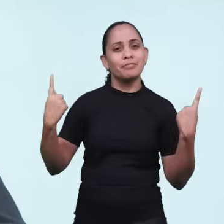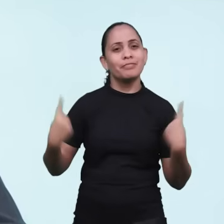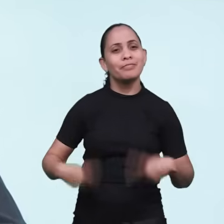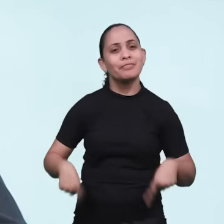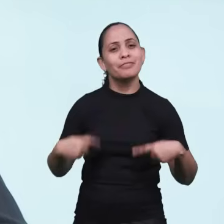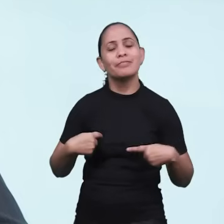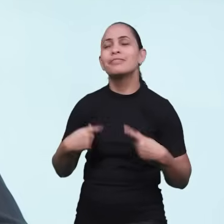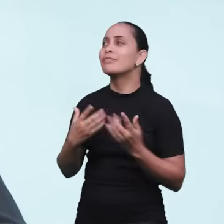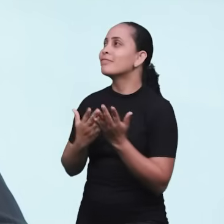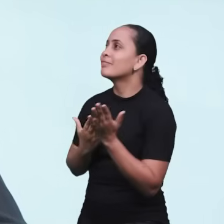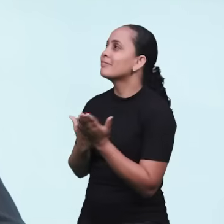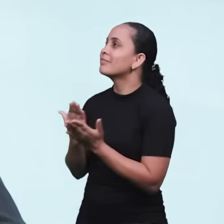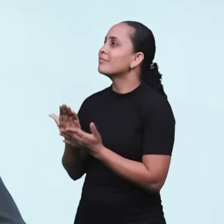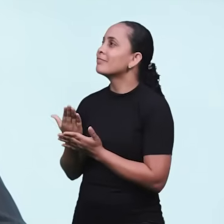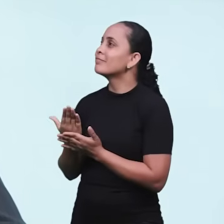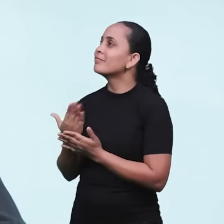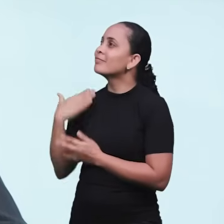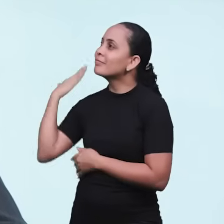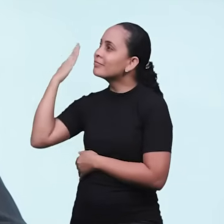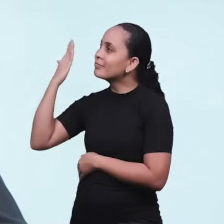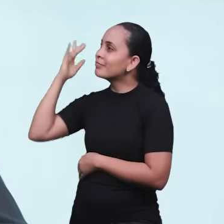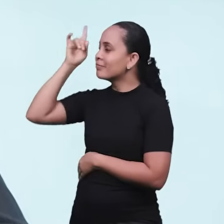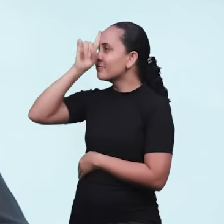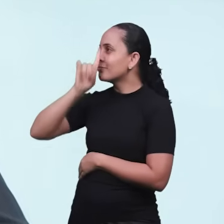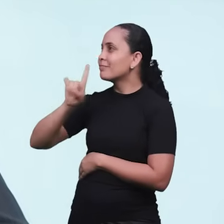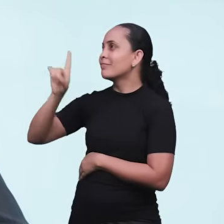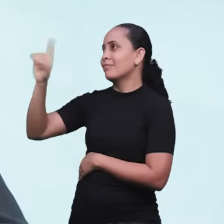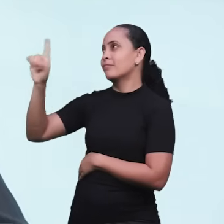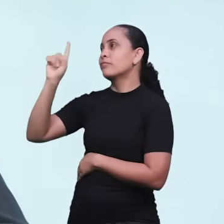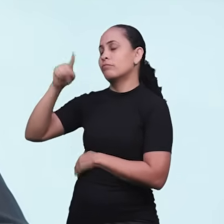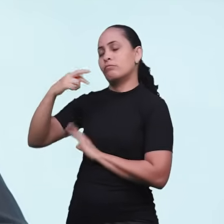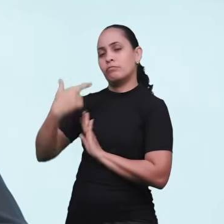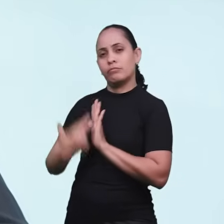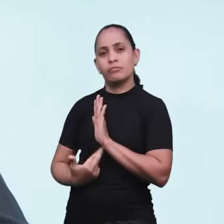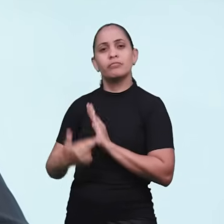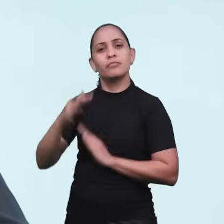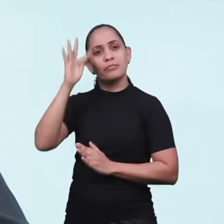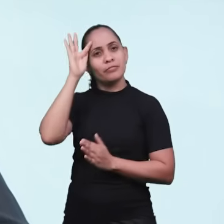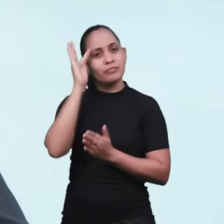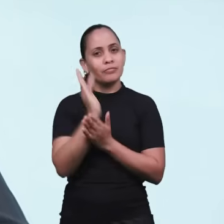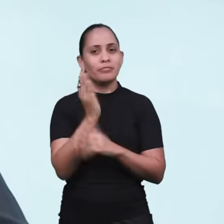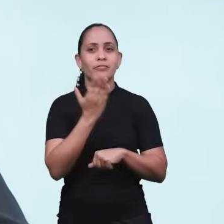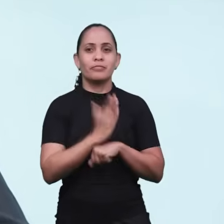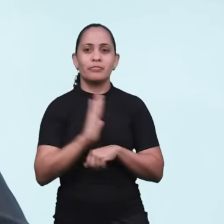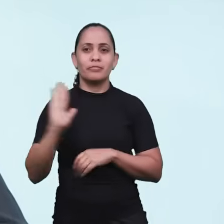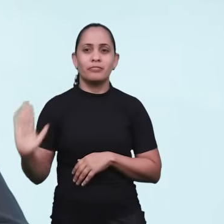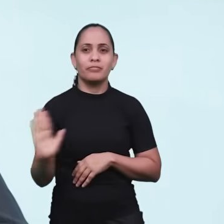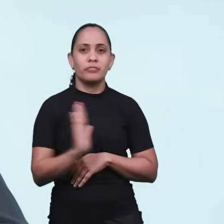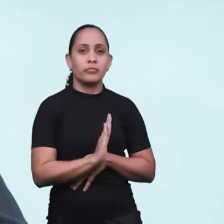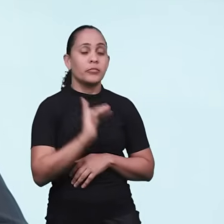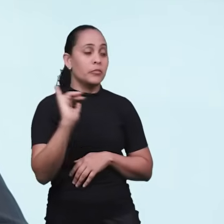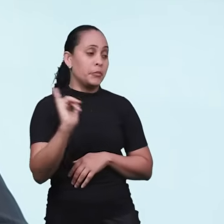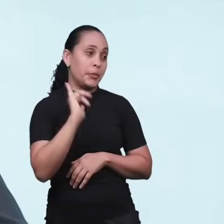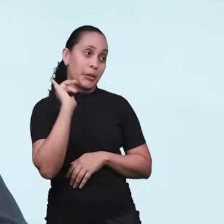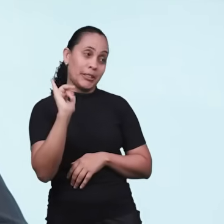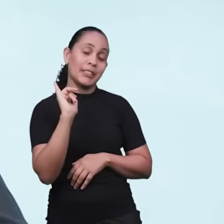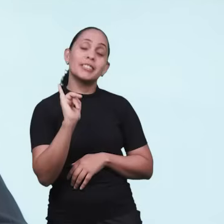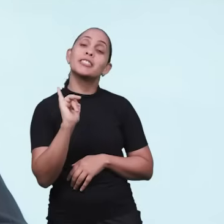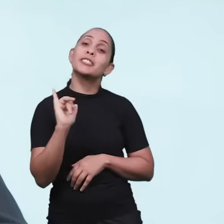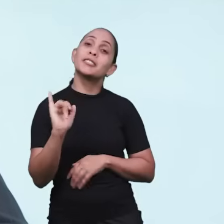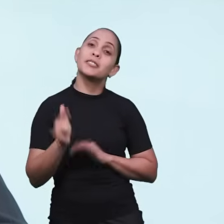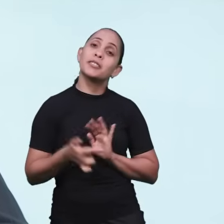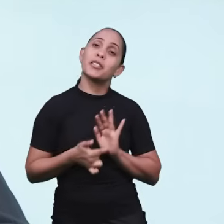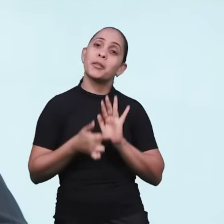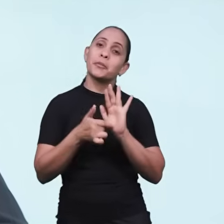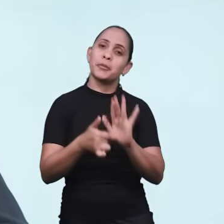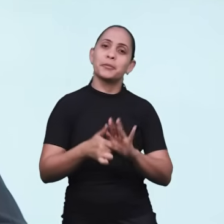servos de Deus, há uma responsabilidade que está sobre nós, porque como servos, nós temos que andar com a palavra de Deus, né?